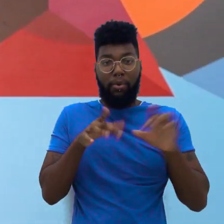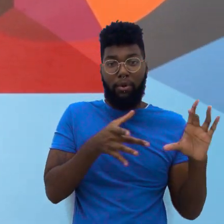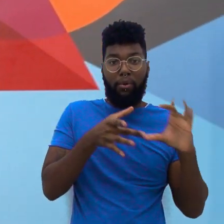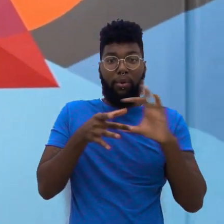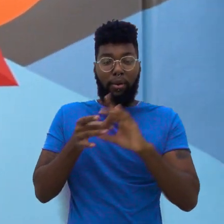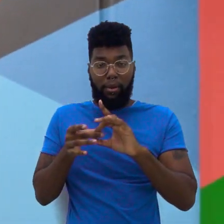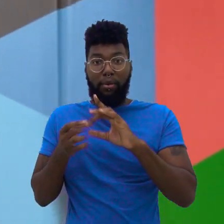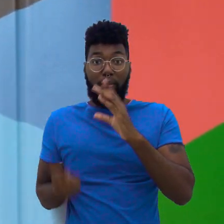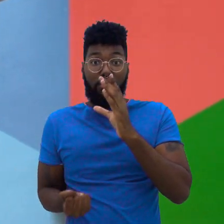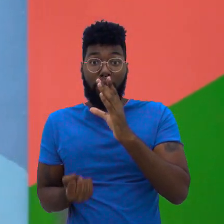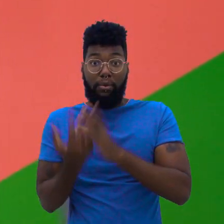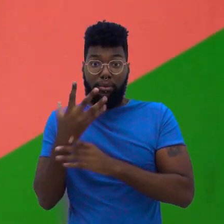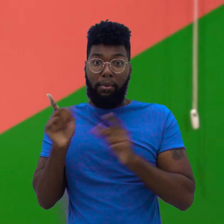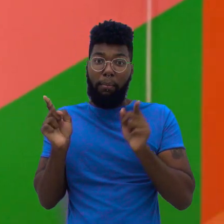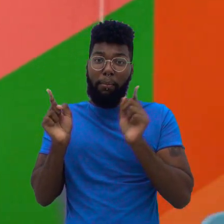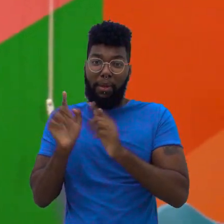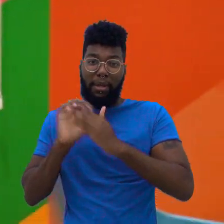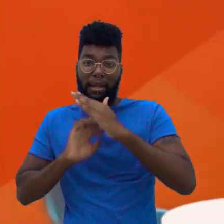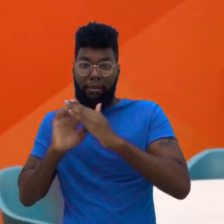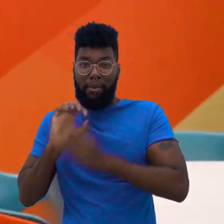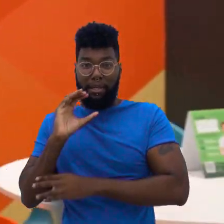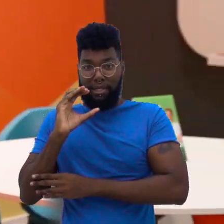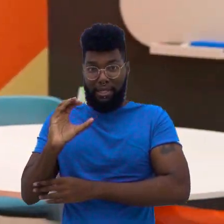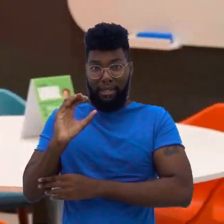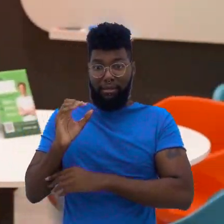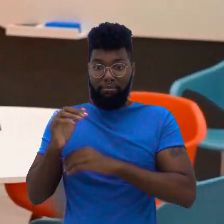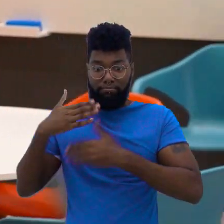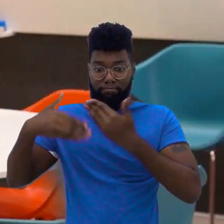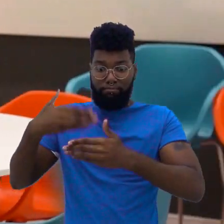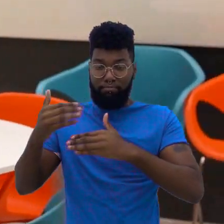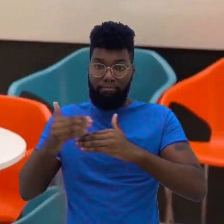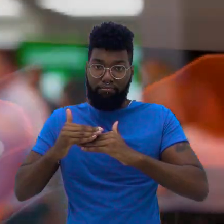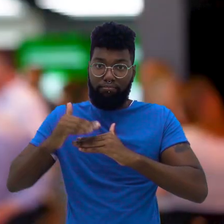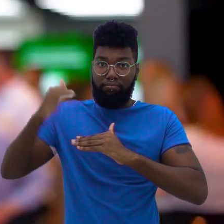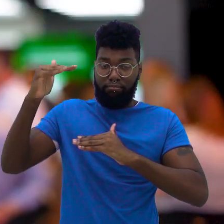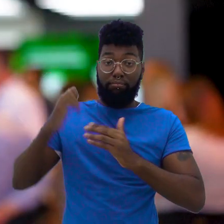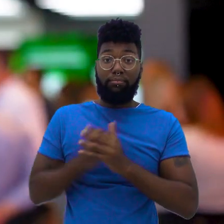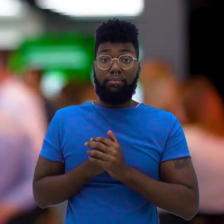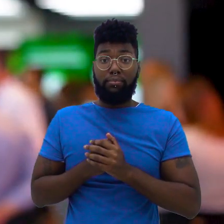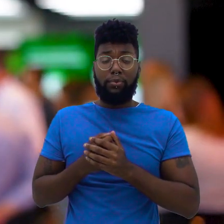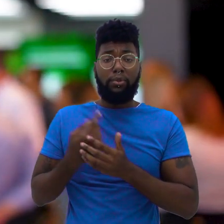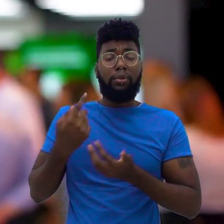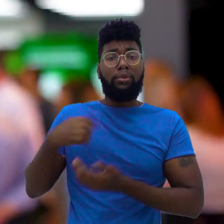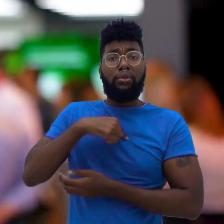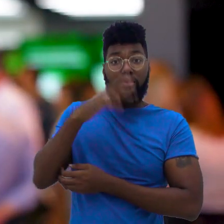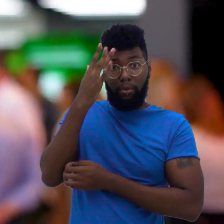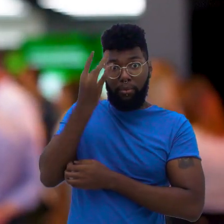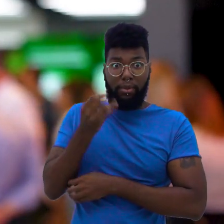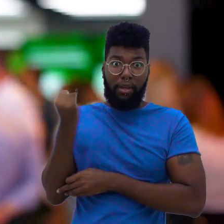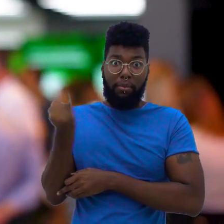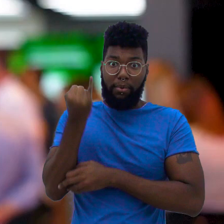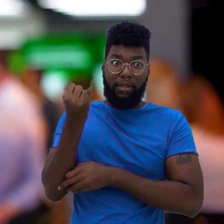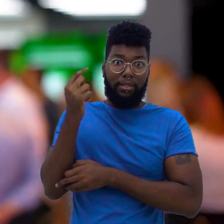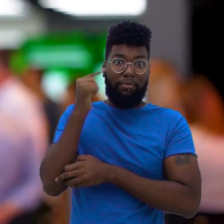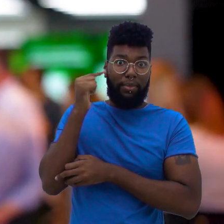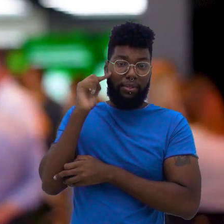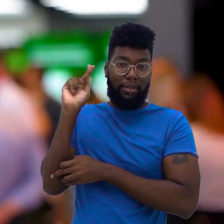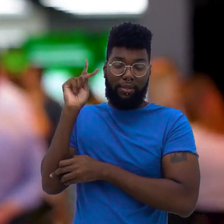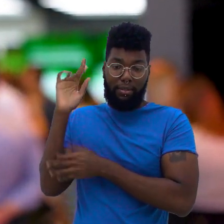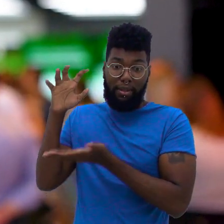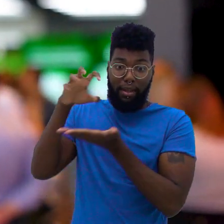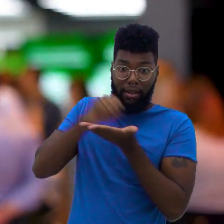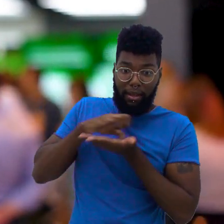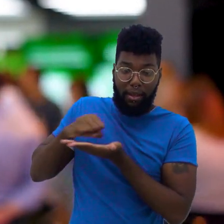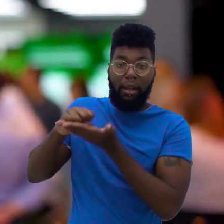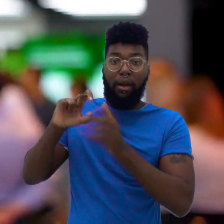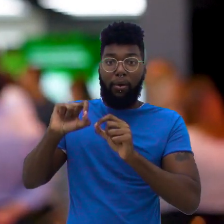colaboradores, constituiu uma pequena cooperativa de crédito que com o tempo foi crescendo e nós entendemos que era importante resgatar essa